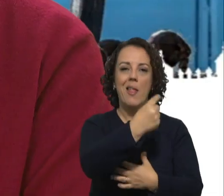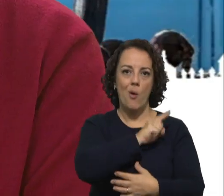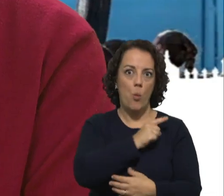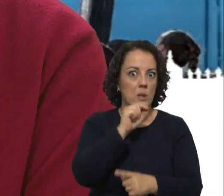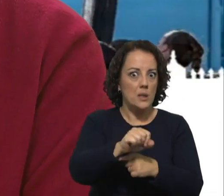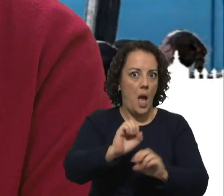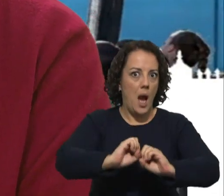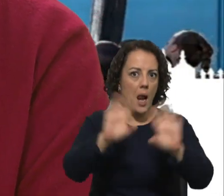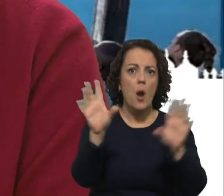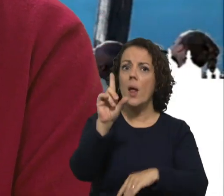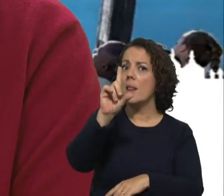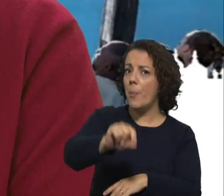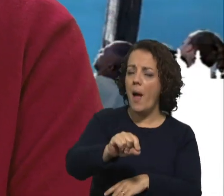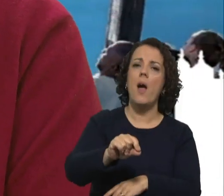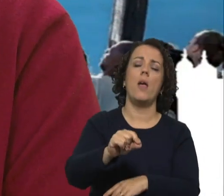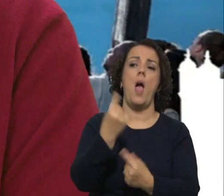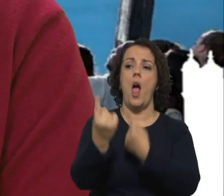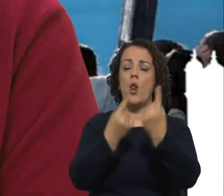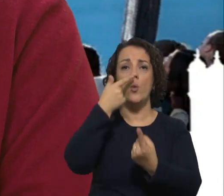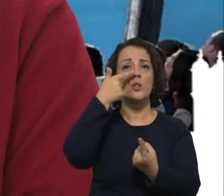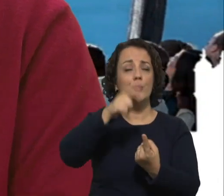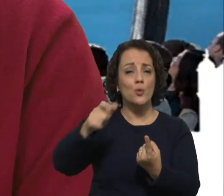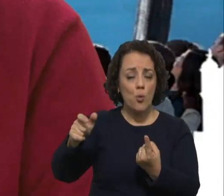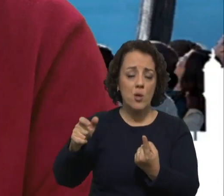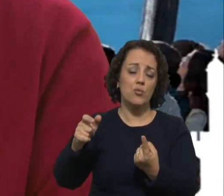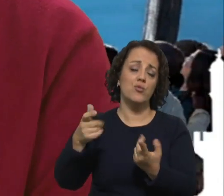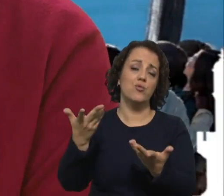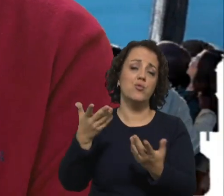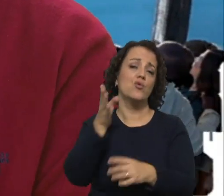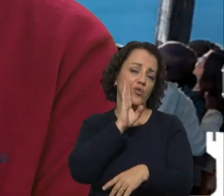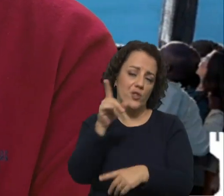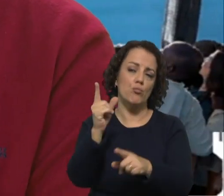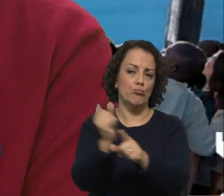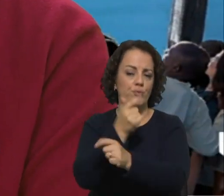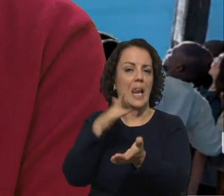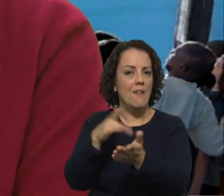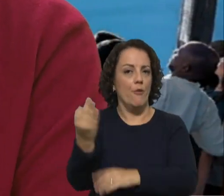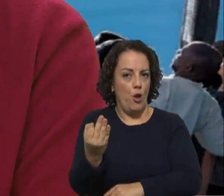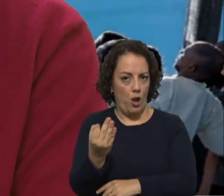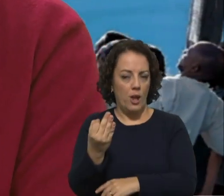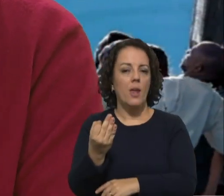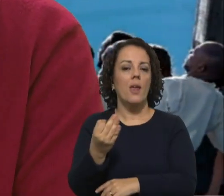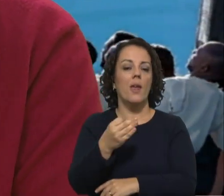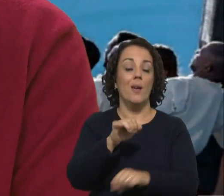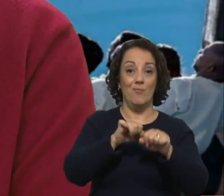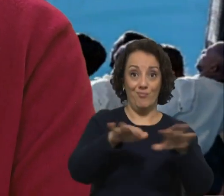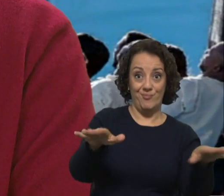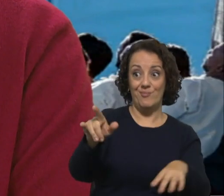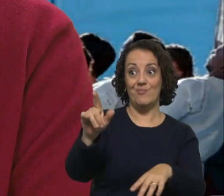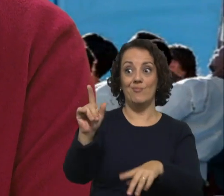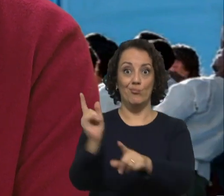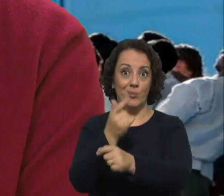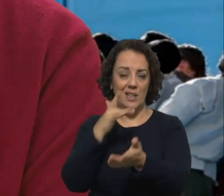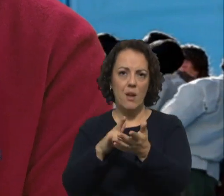completamente. E até à própria experiência. Houve pessoas que que têm o livro, entretanto, e que compraram o livro depois do lançamento e que me têm